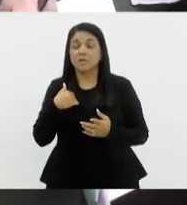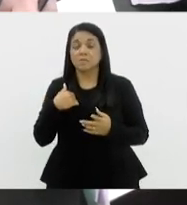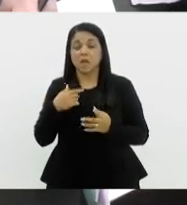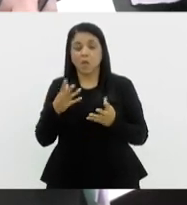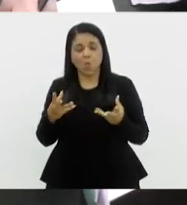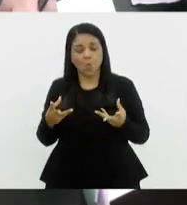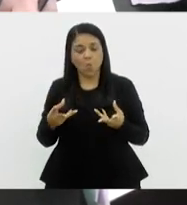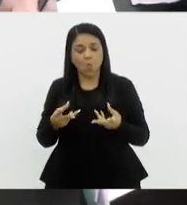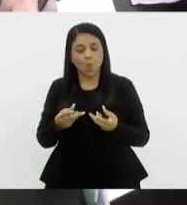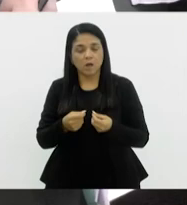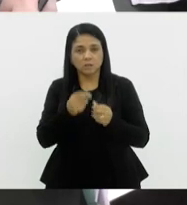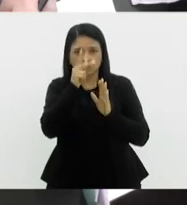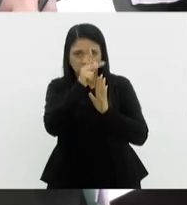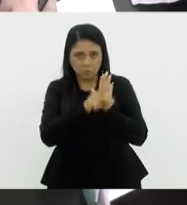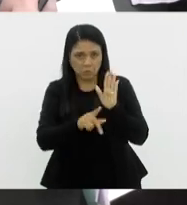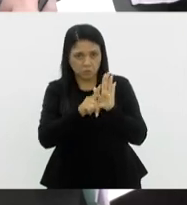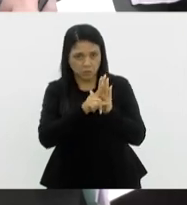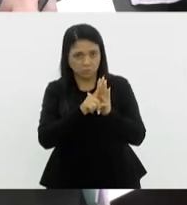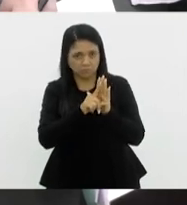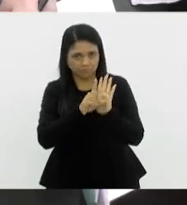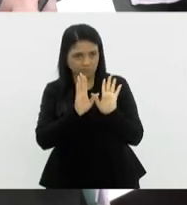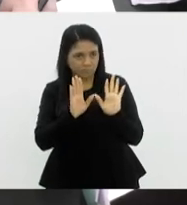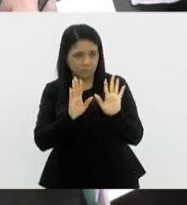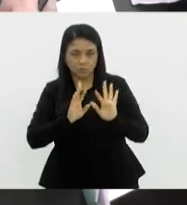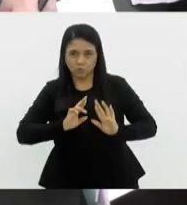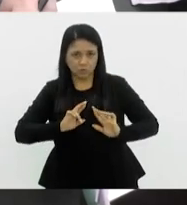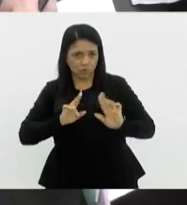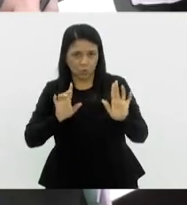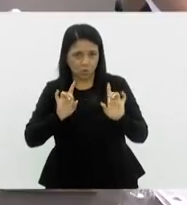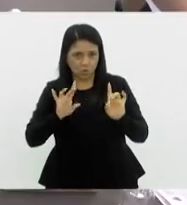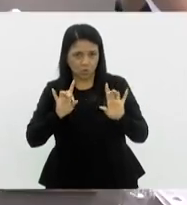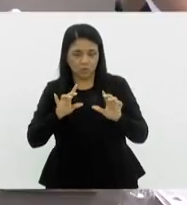desse projeto. Então, só